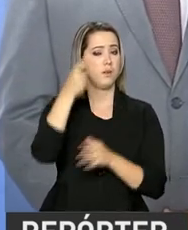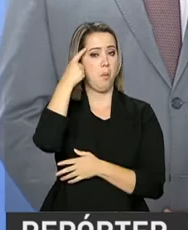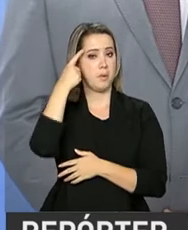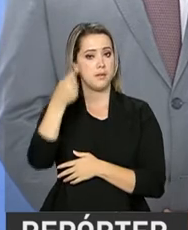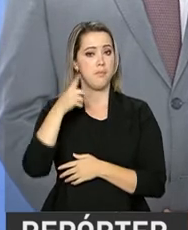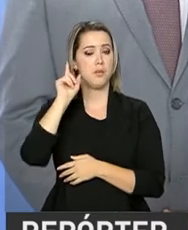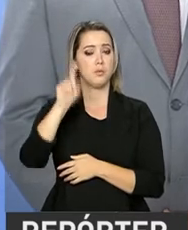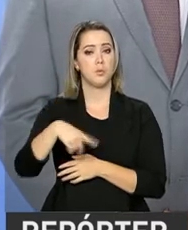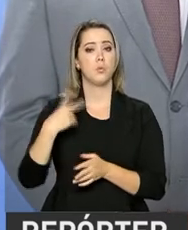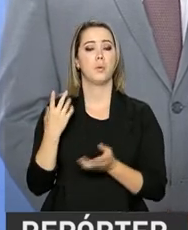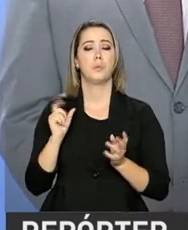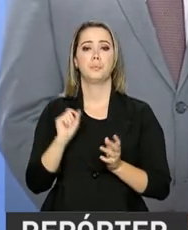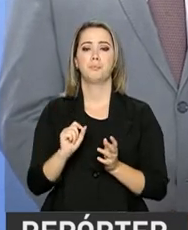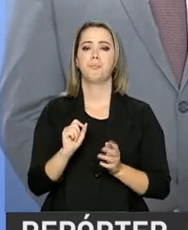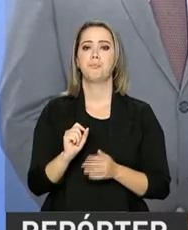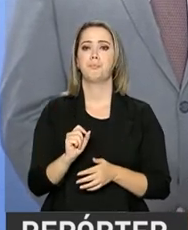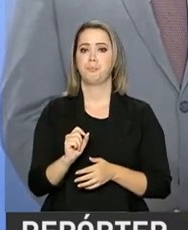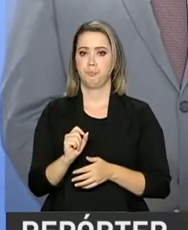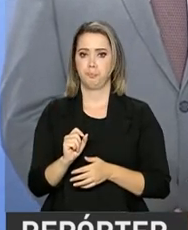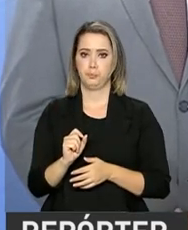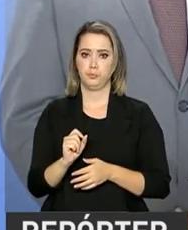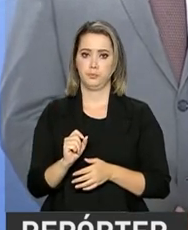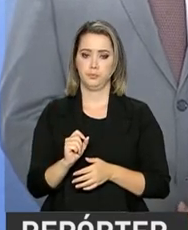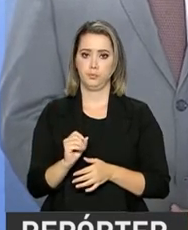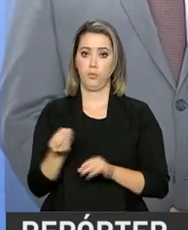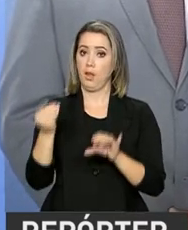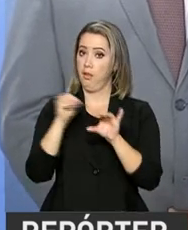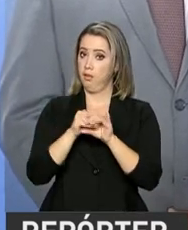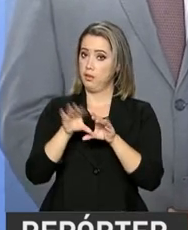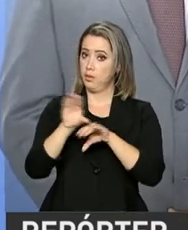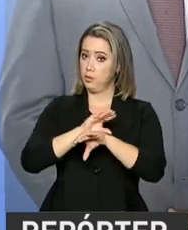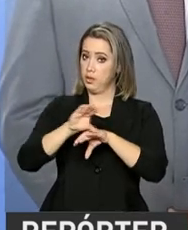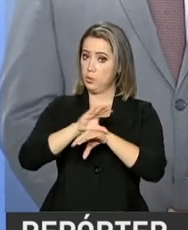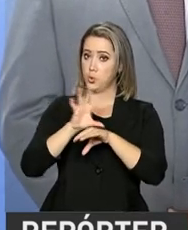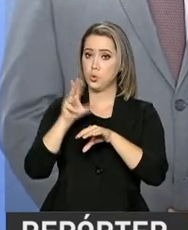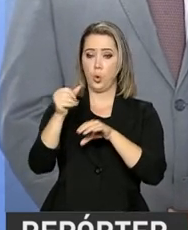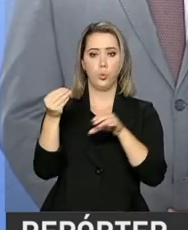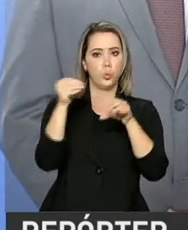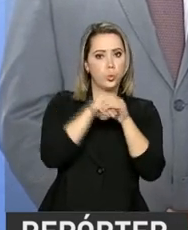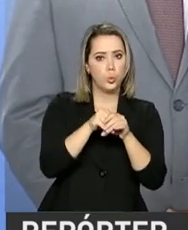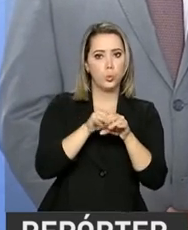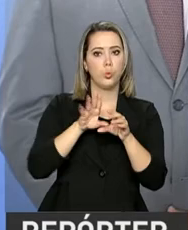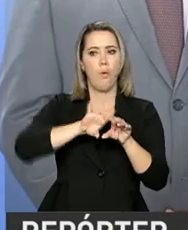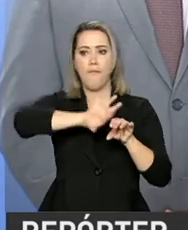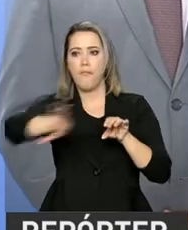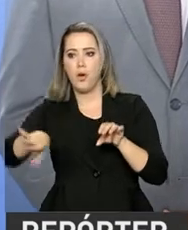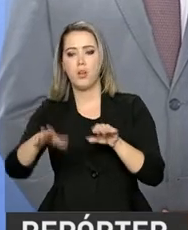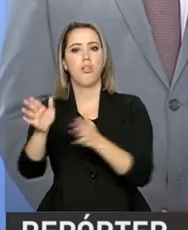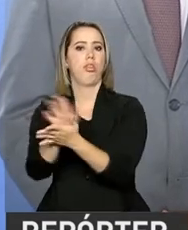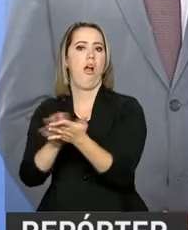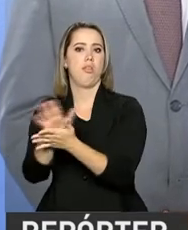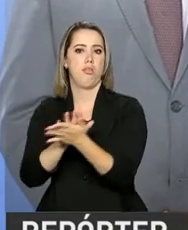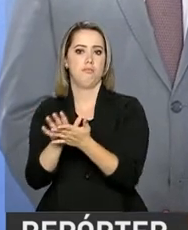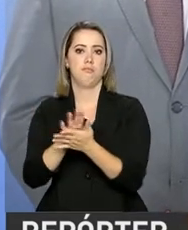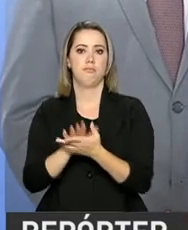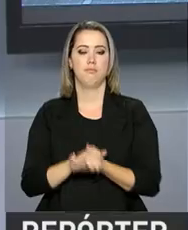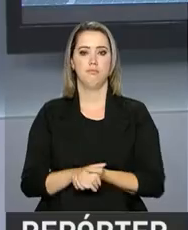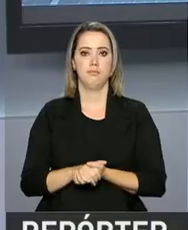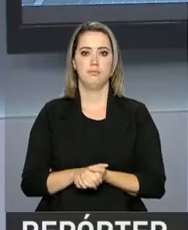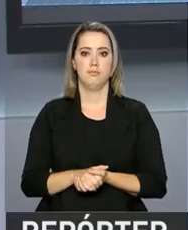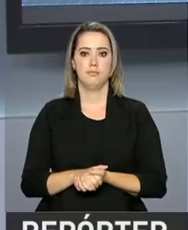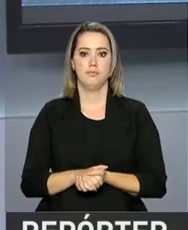da seguinte forma dentro da constituição tudo fora da constituição nada